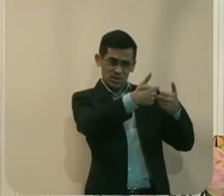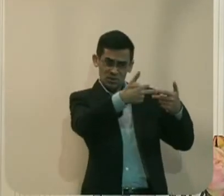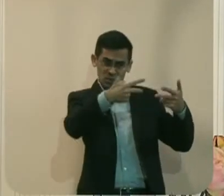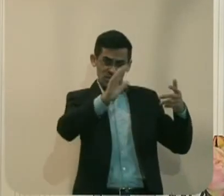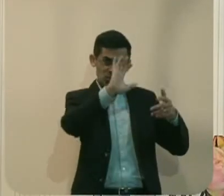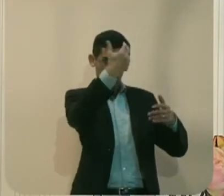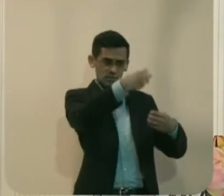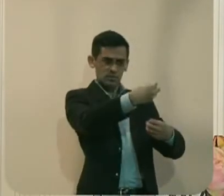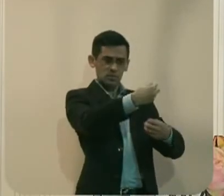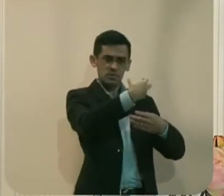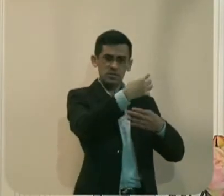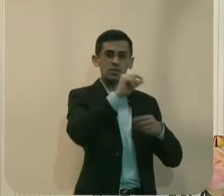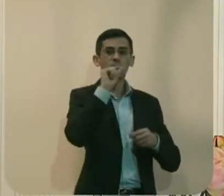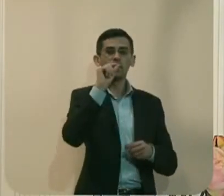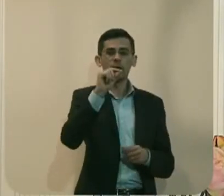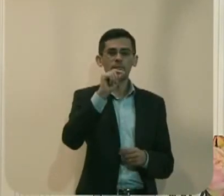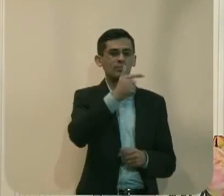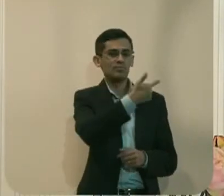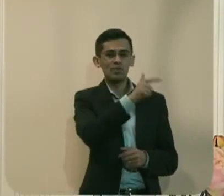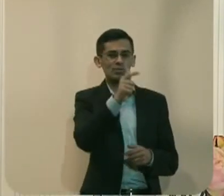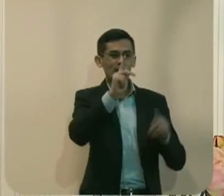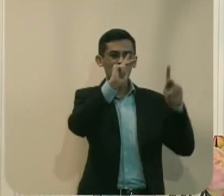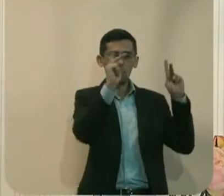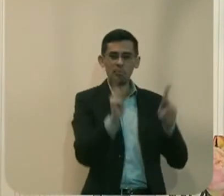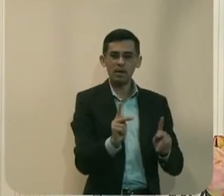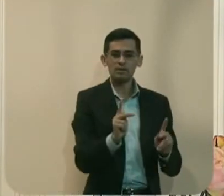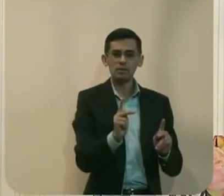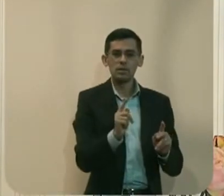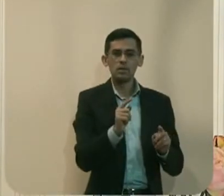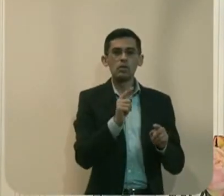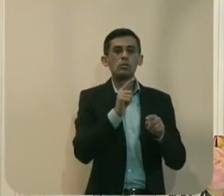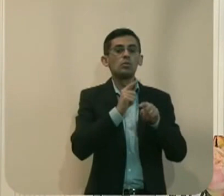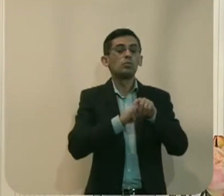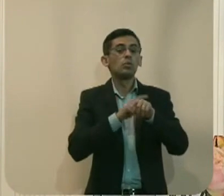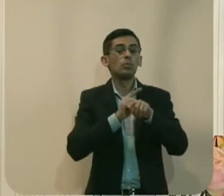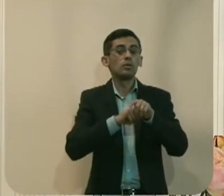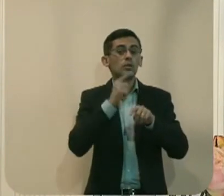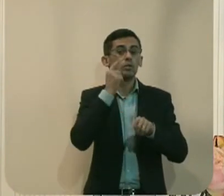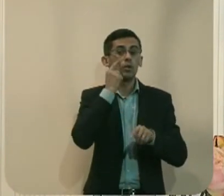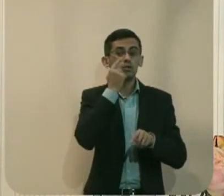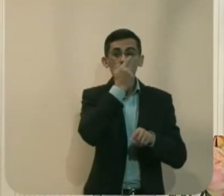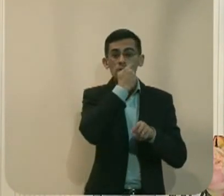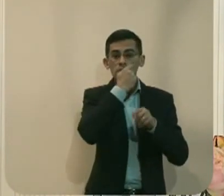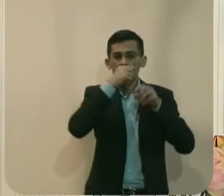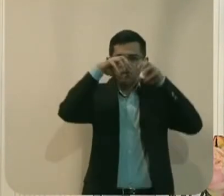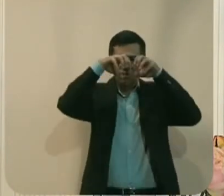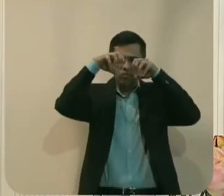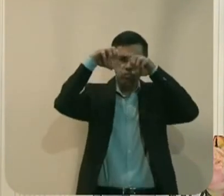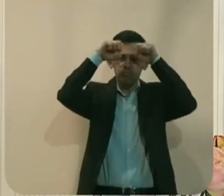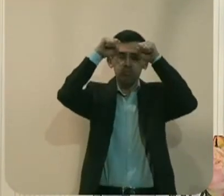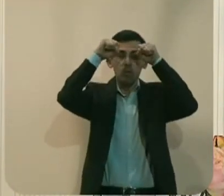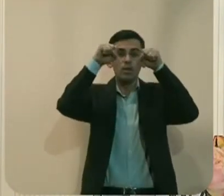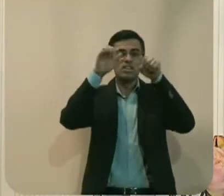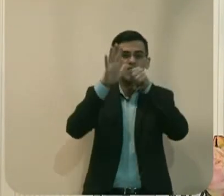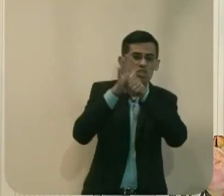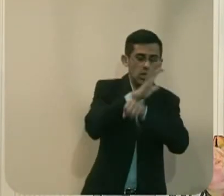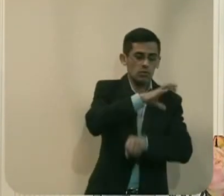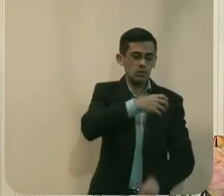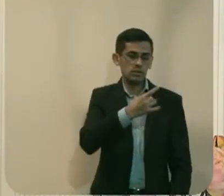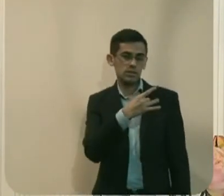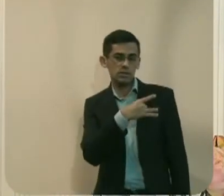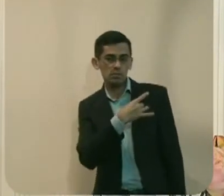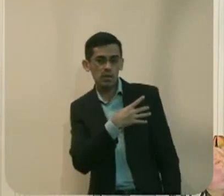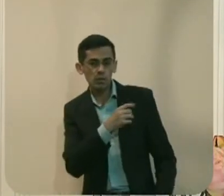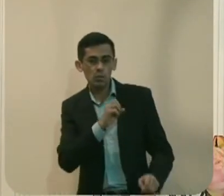É que não há paz quando os nossos olhos estão obscurecidos pelo medo ou